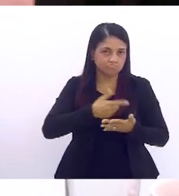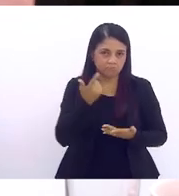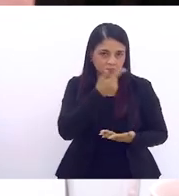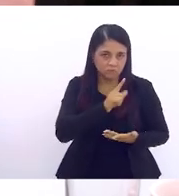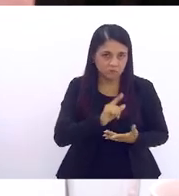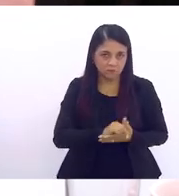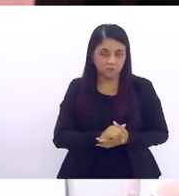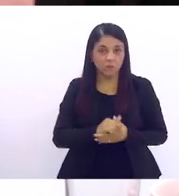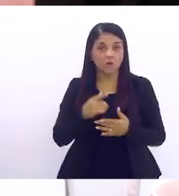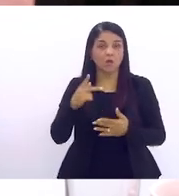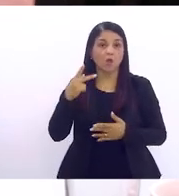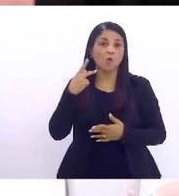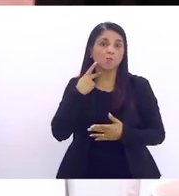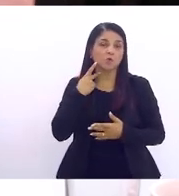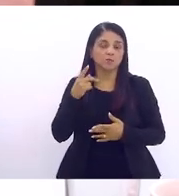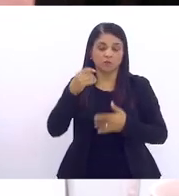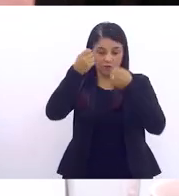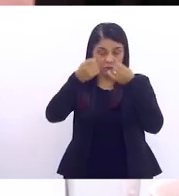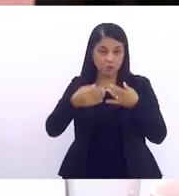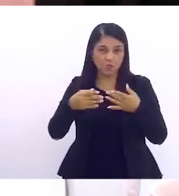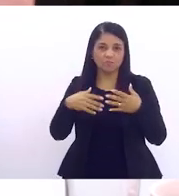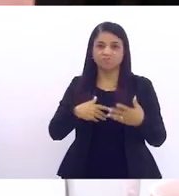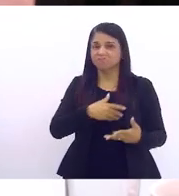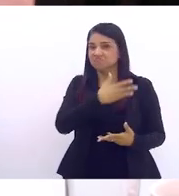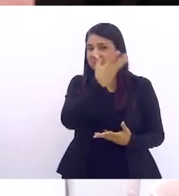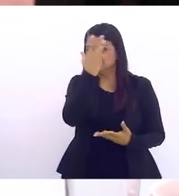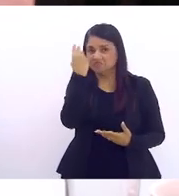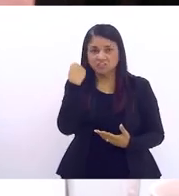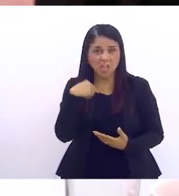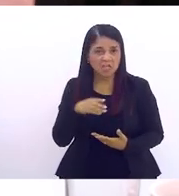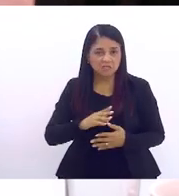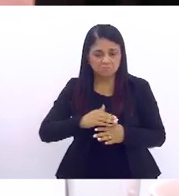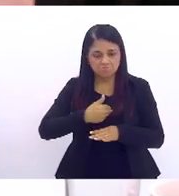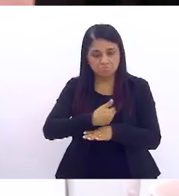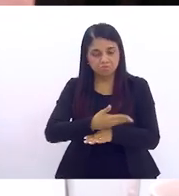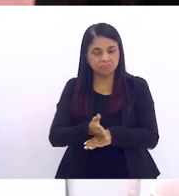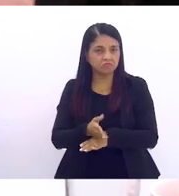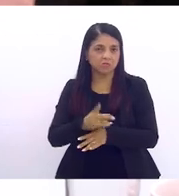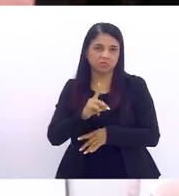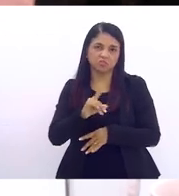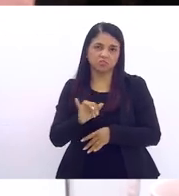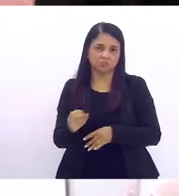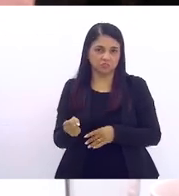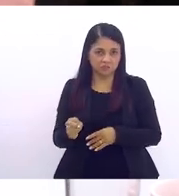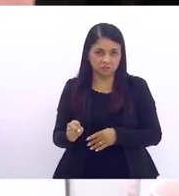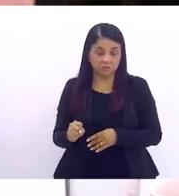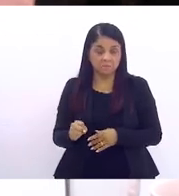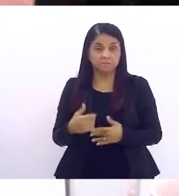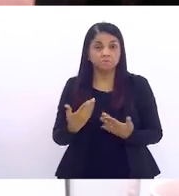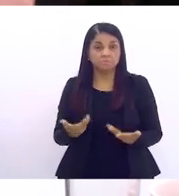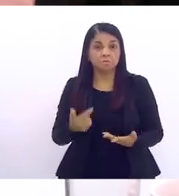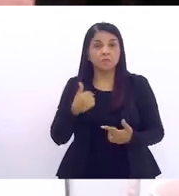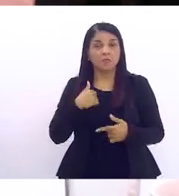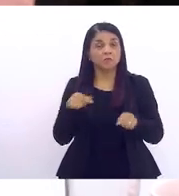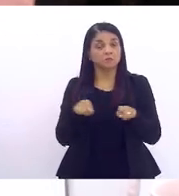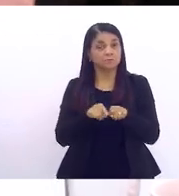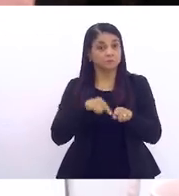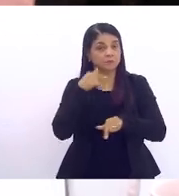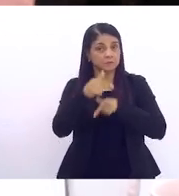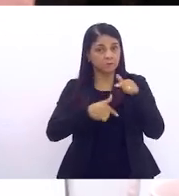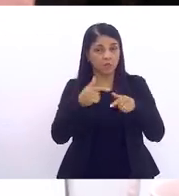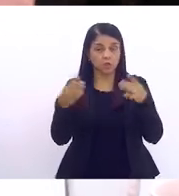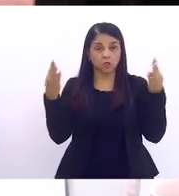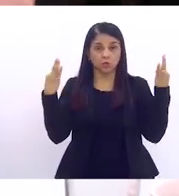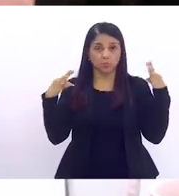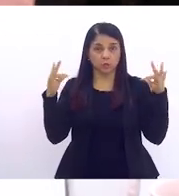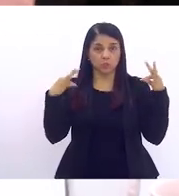disse acaba que cai em esquecimento né e eu também trabalho com turismo